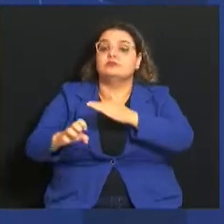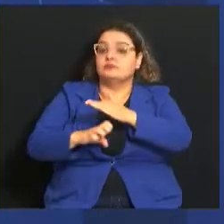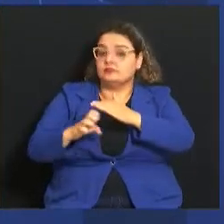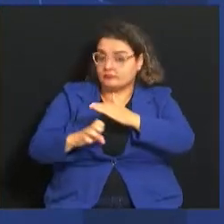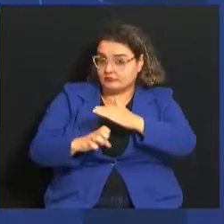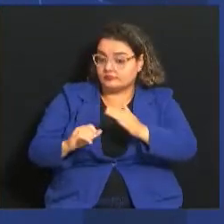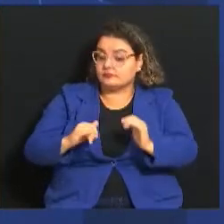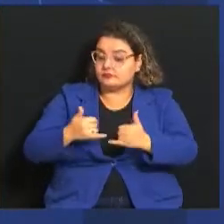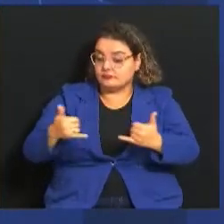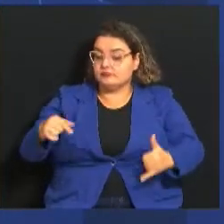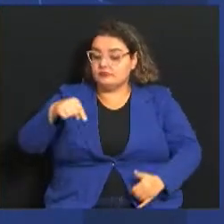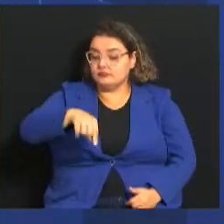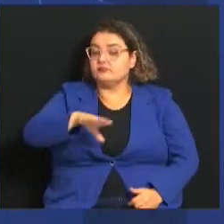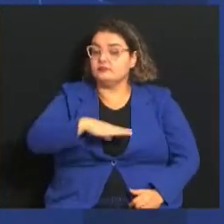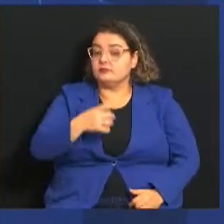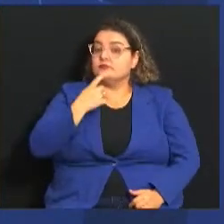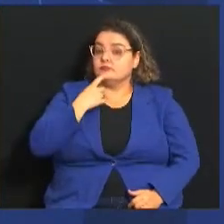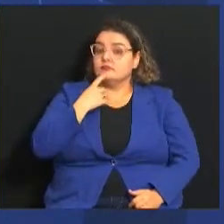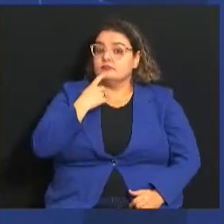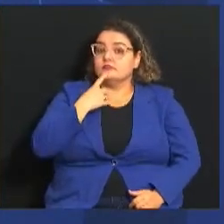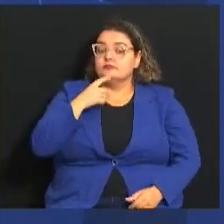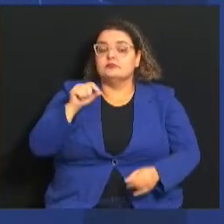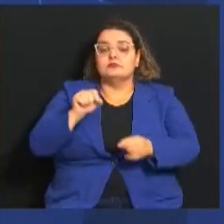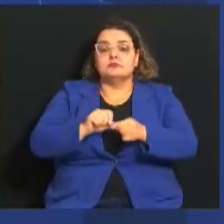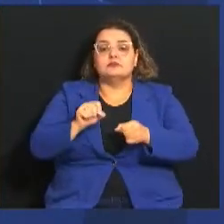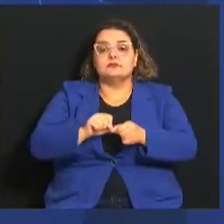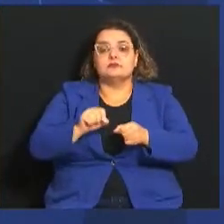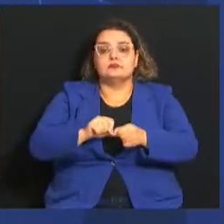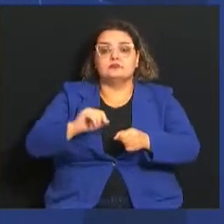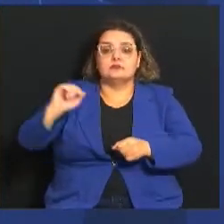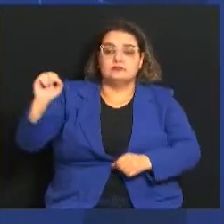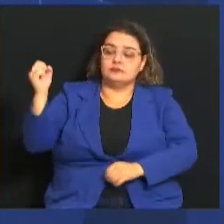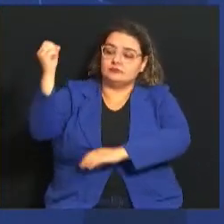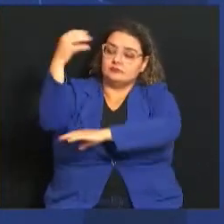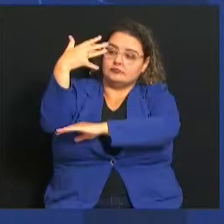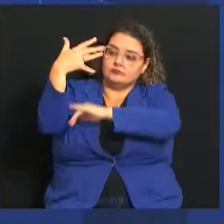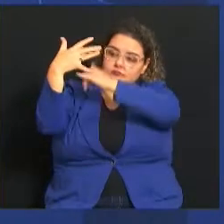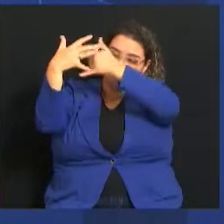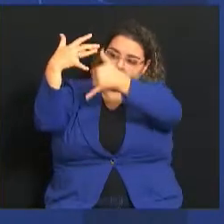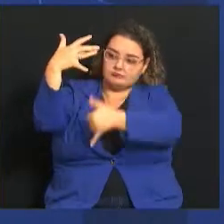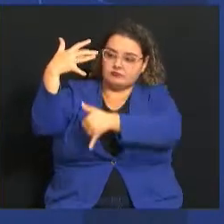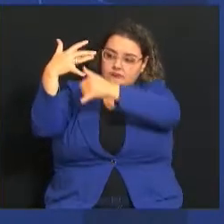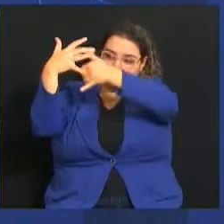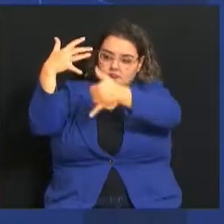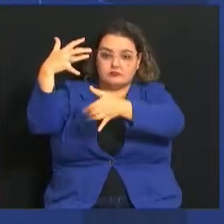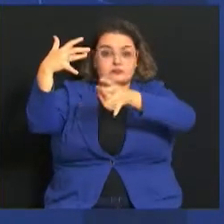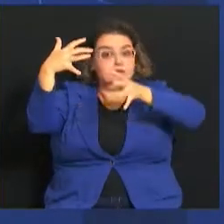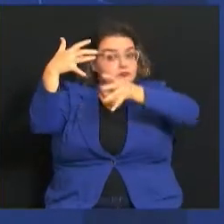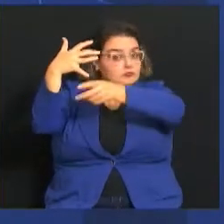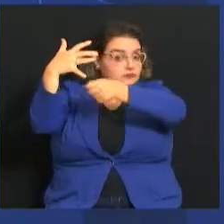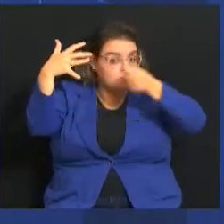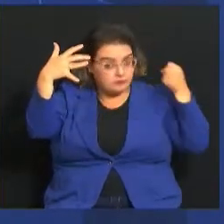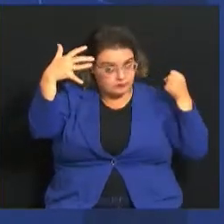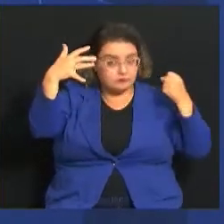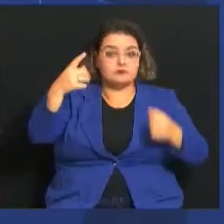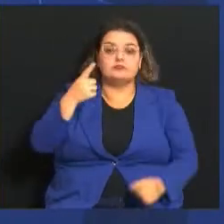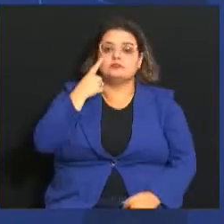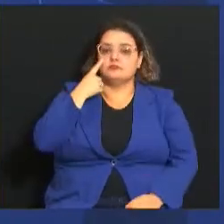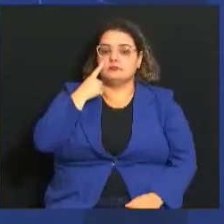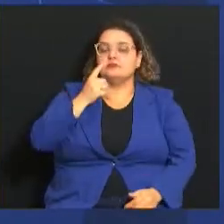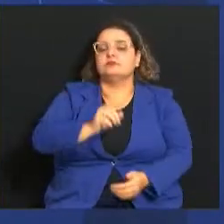de Campinas a realizar a retirada dos fios inutilizados dos postes. Confira.